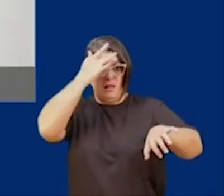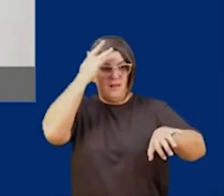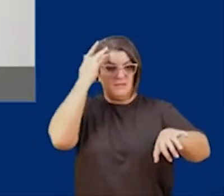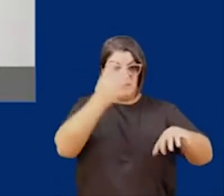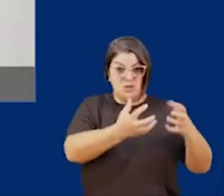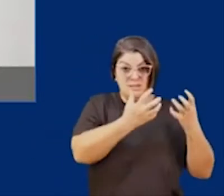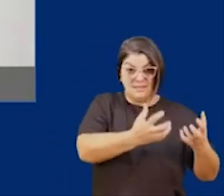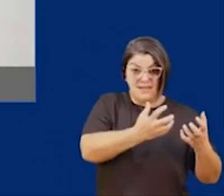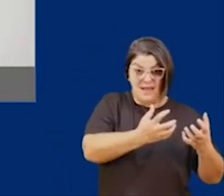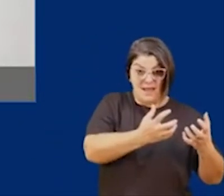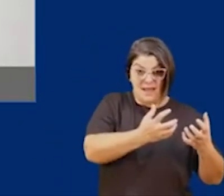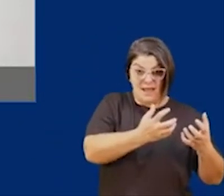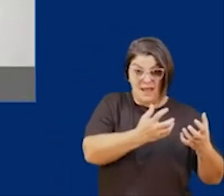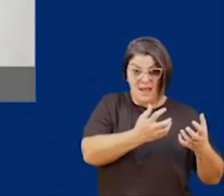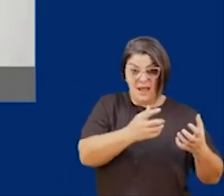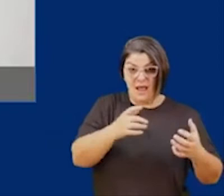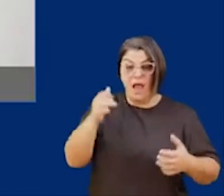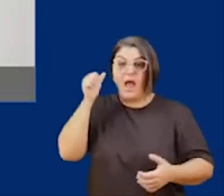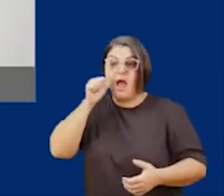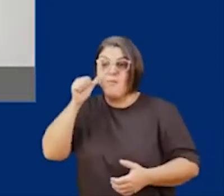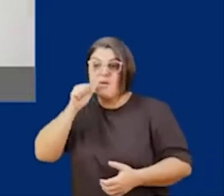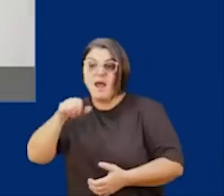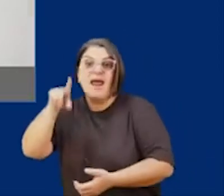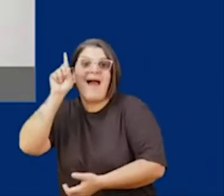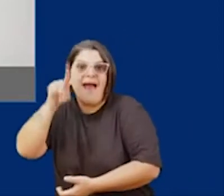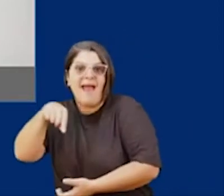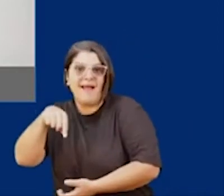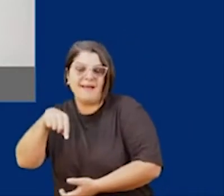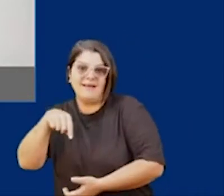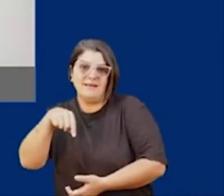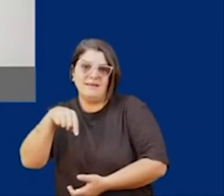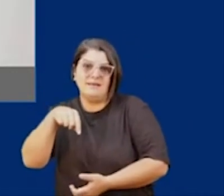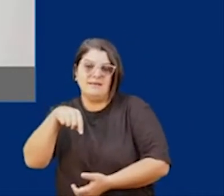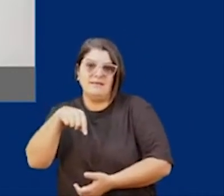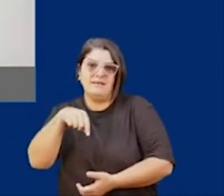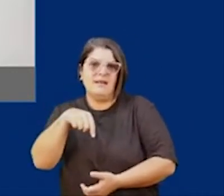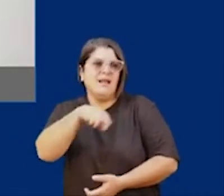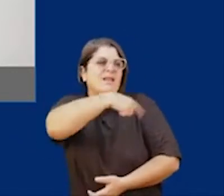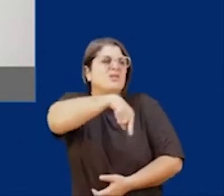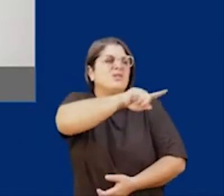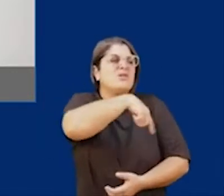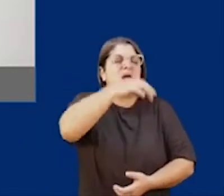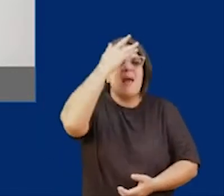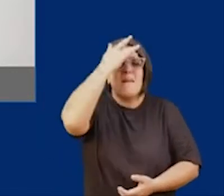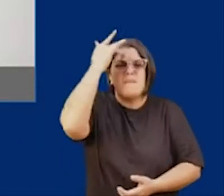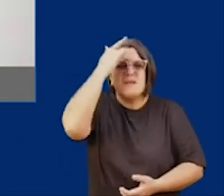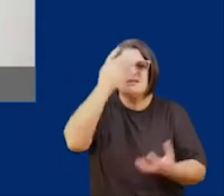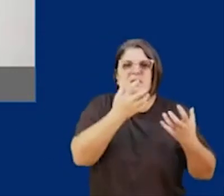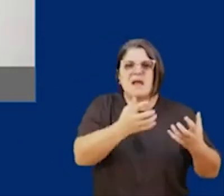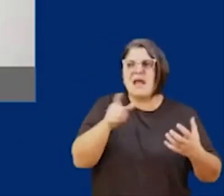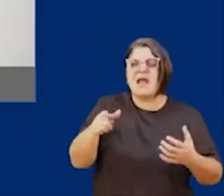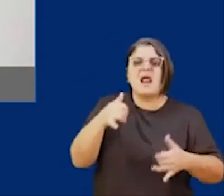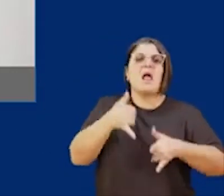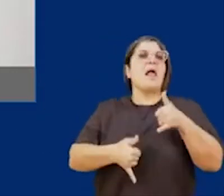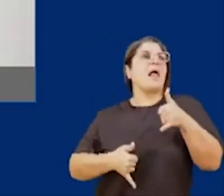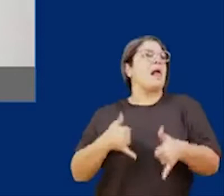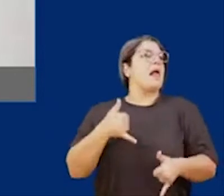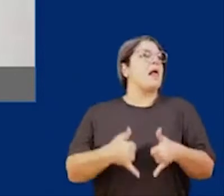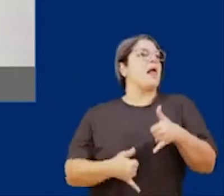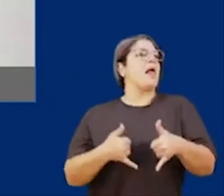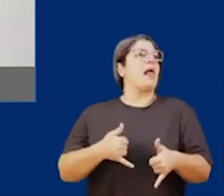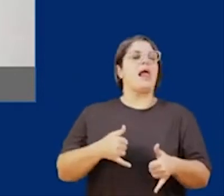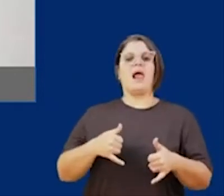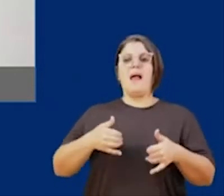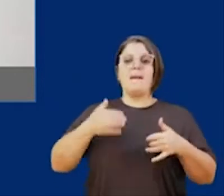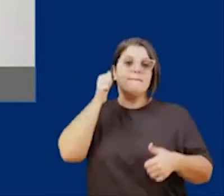Sabe? Esperam que ela seja uma mãe que anda de salto alto com um bebê e que esteja tudo sempre bom e bem. E não